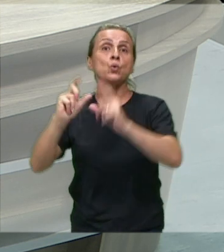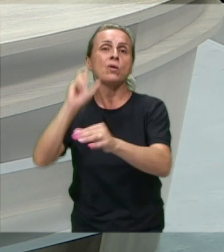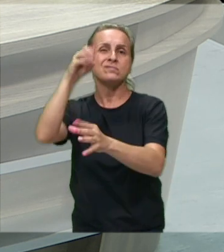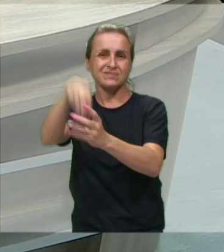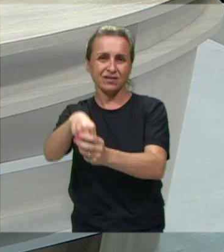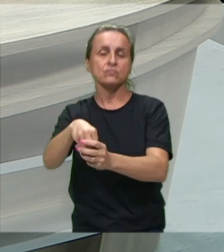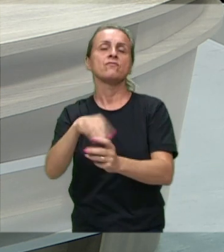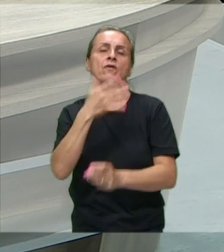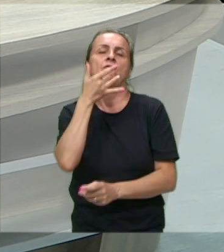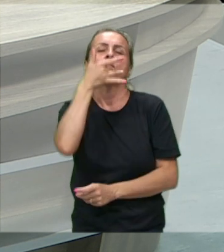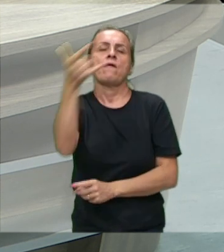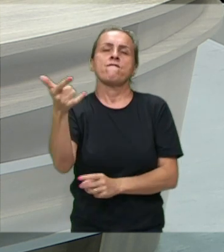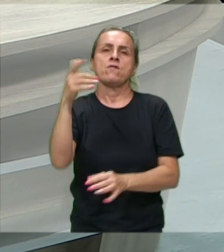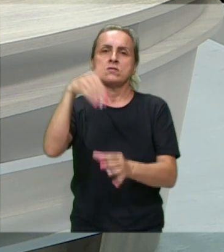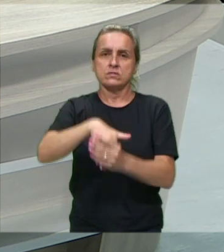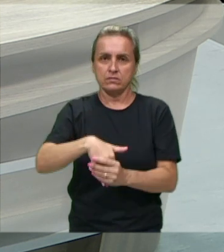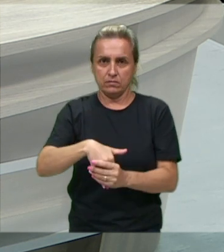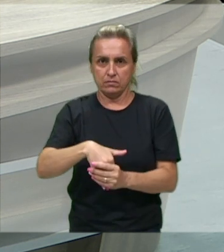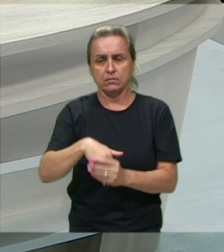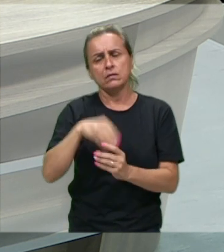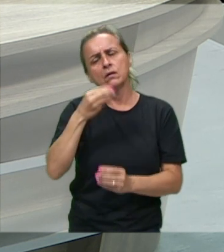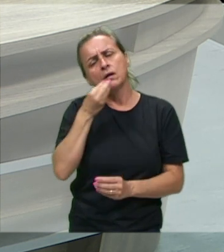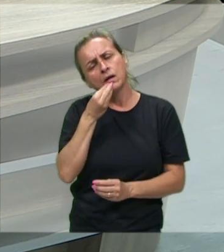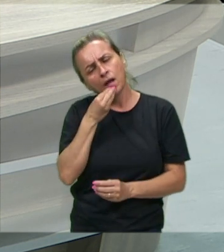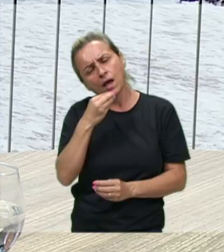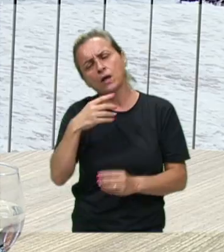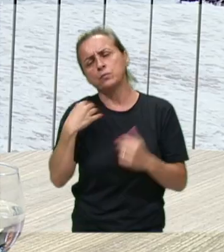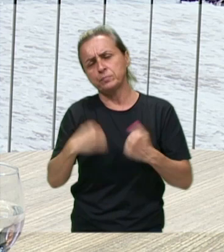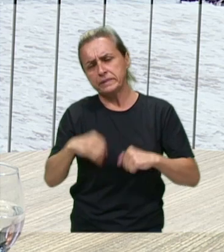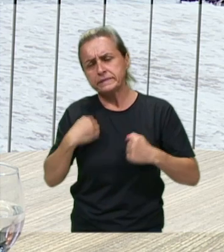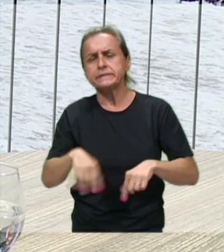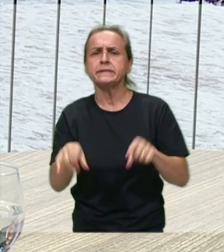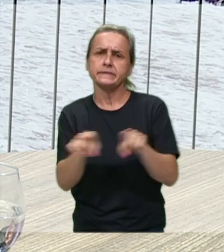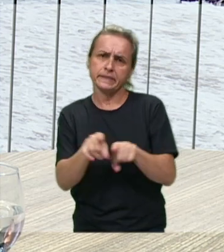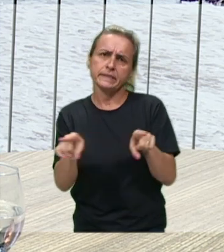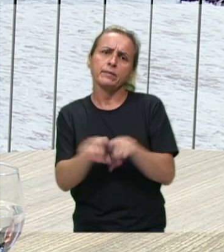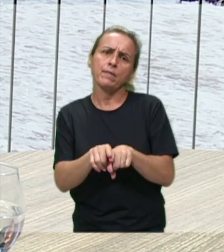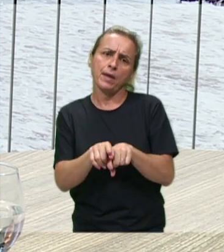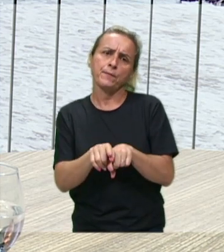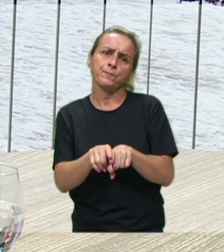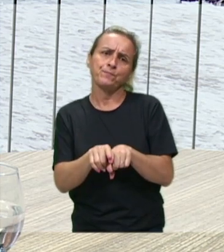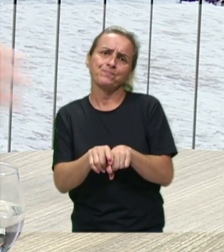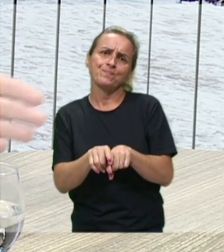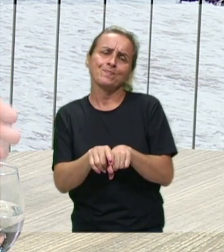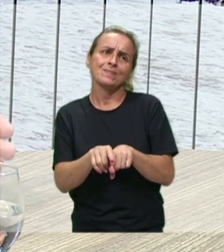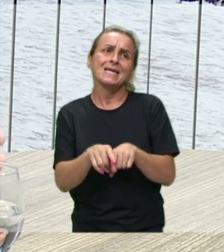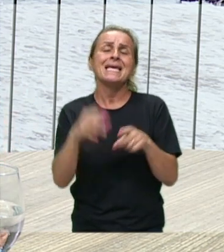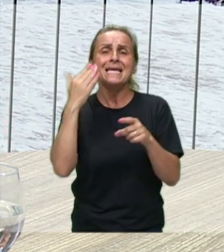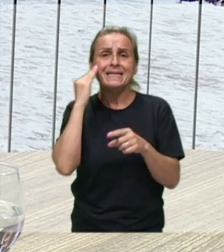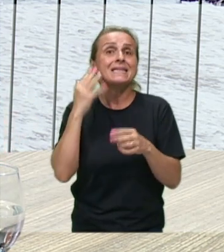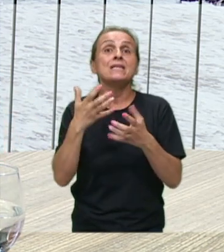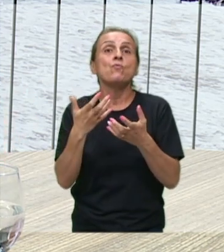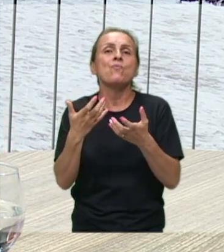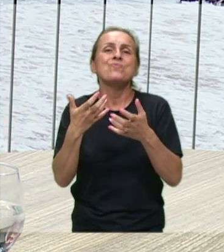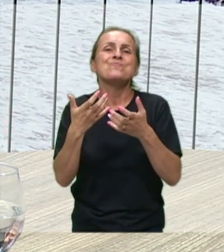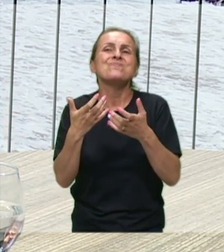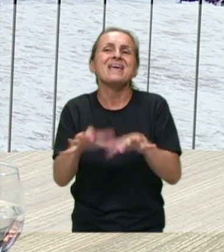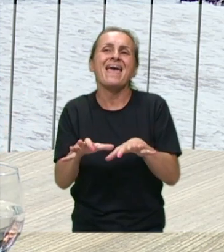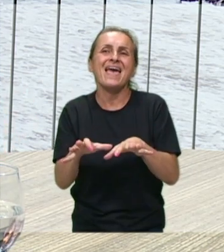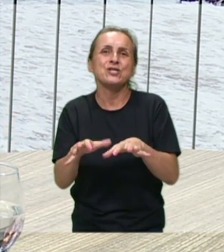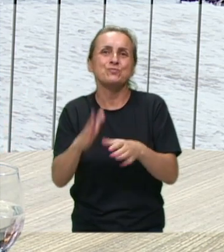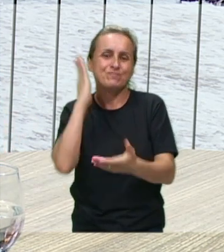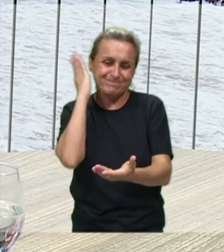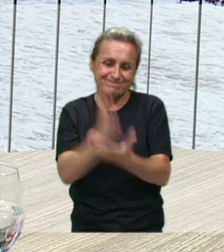uma votação. Claro que tem que fazer os compartilhamentos ali de não querendo romper nenhum ministério, em si, não